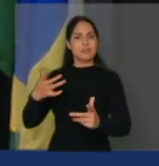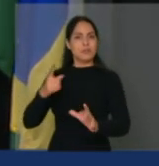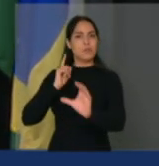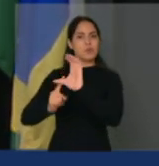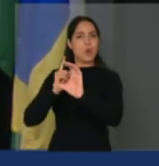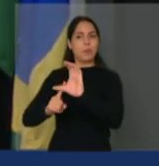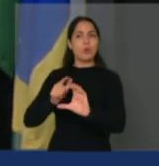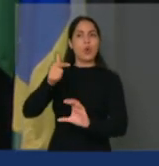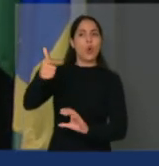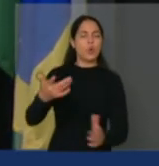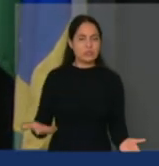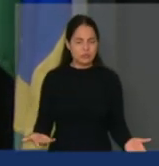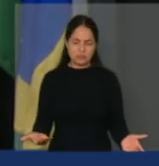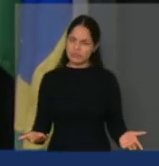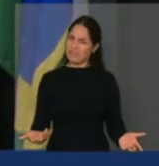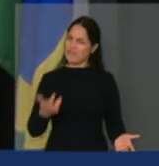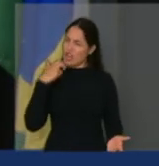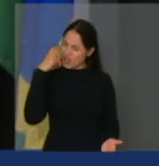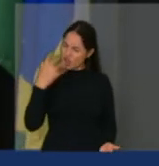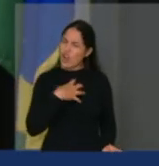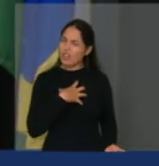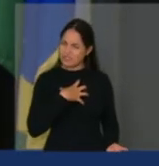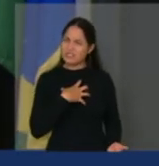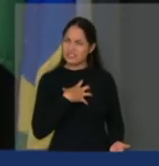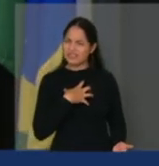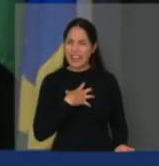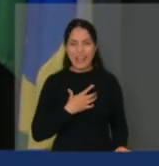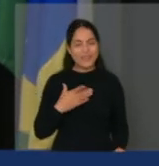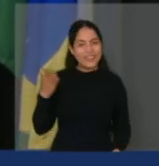é isso que me vergonha é isso que o traje não as nossas forças